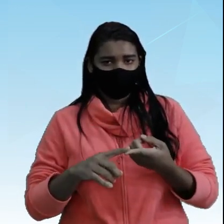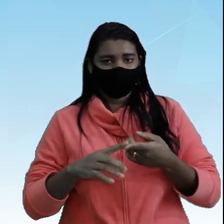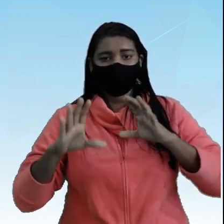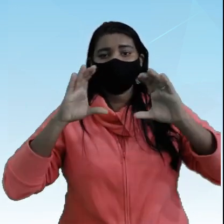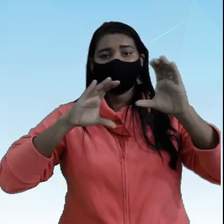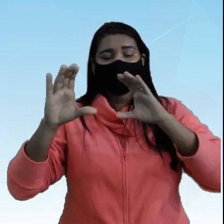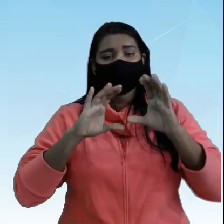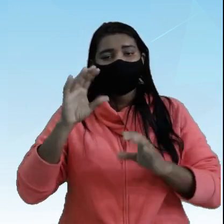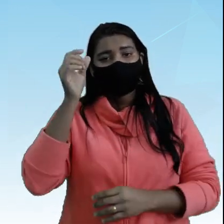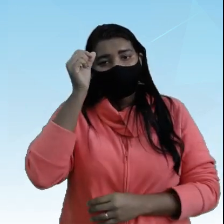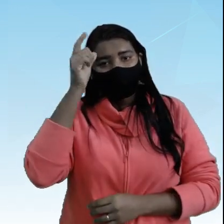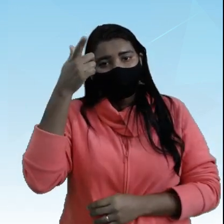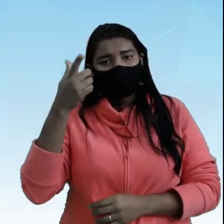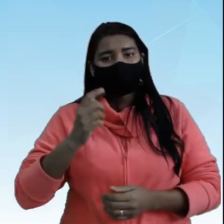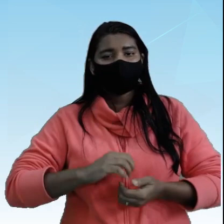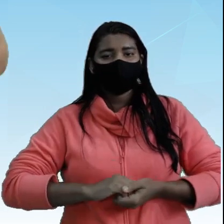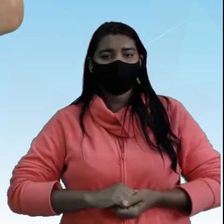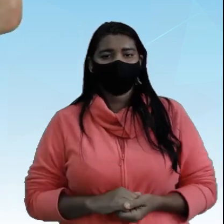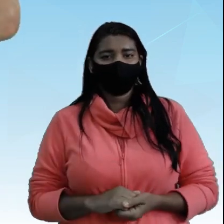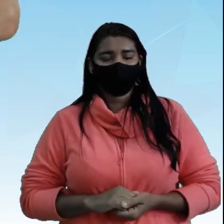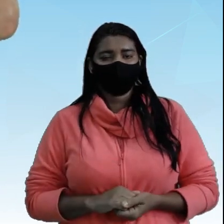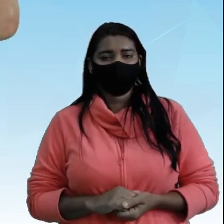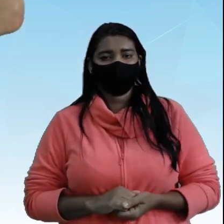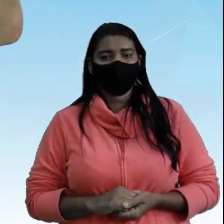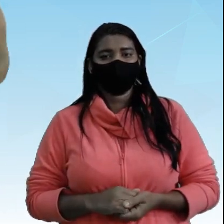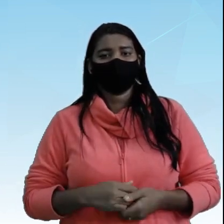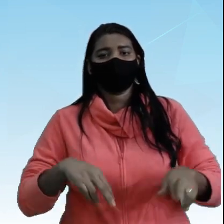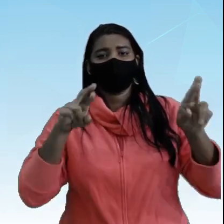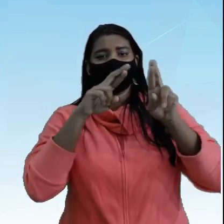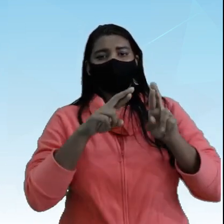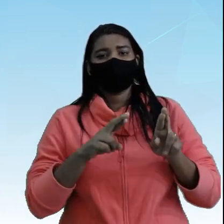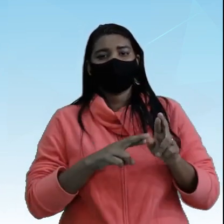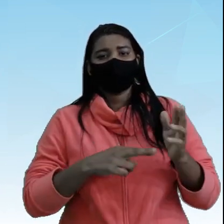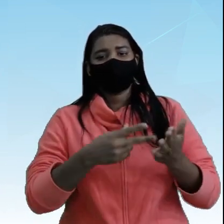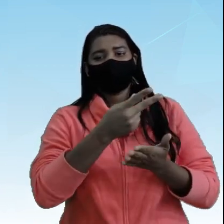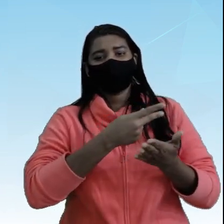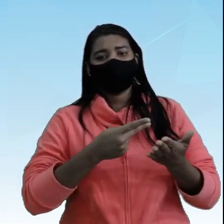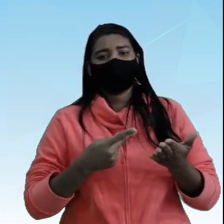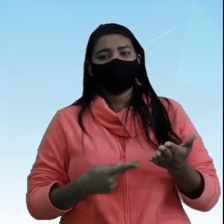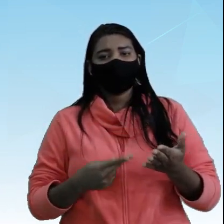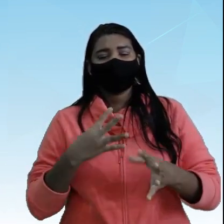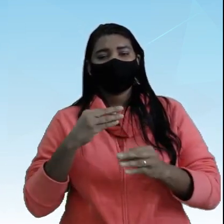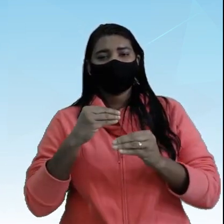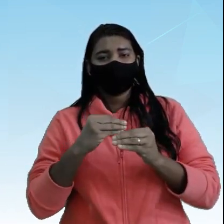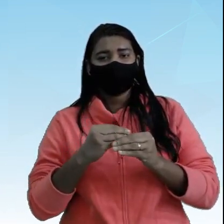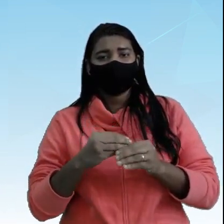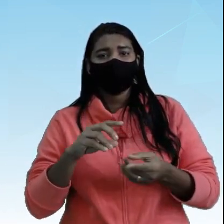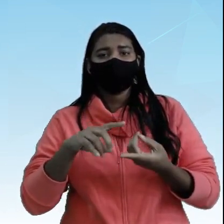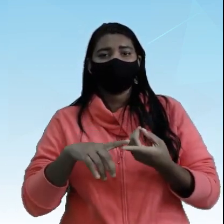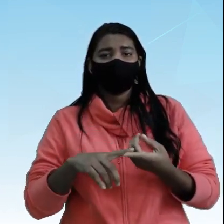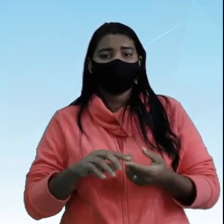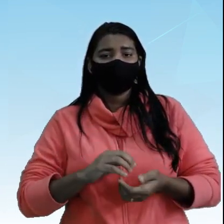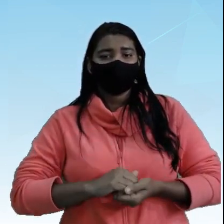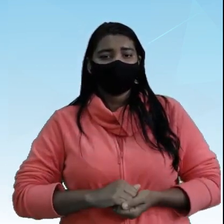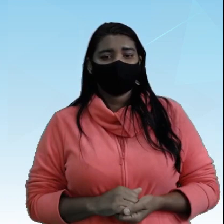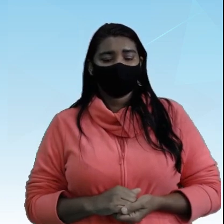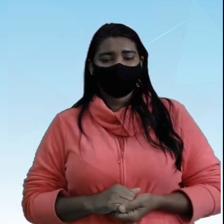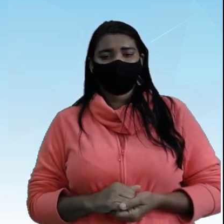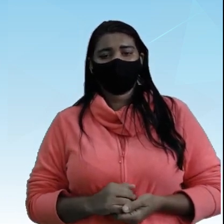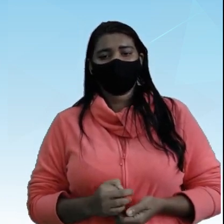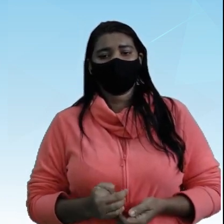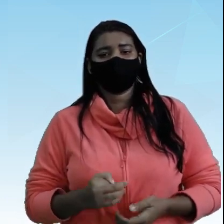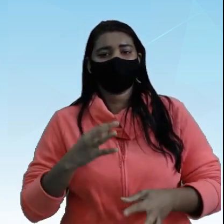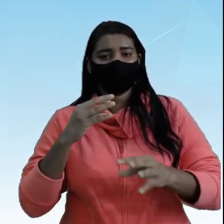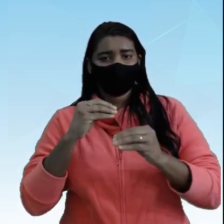uma ideia. Então, isso aí são os recursos gráficos, a estilística. Então, seria o seguinte: a estilística vai